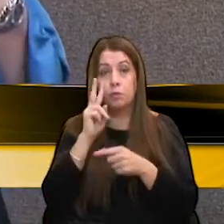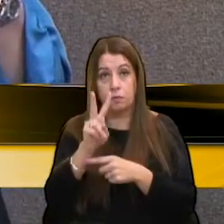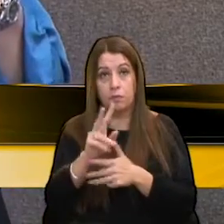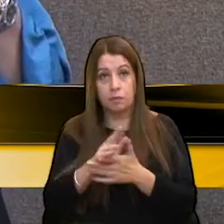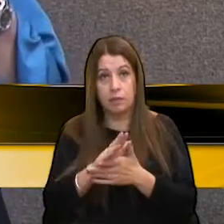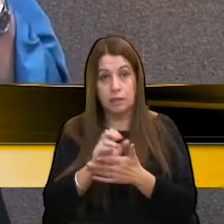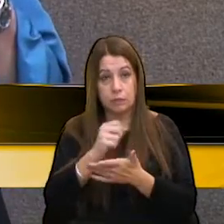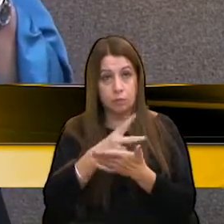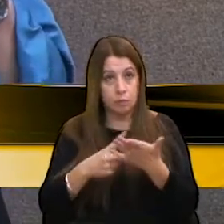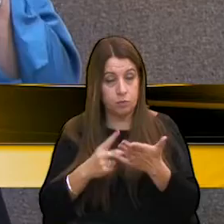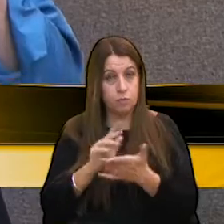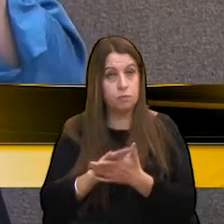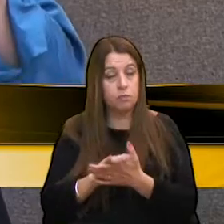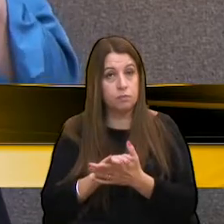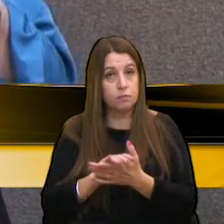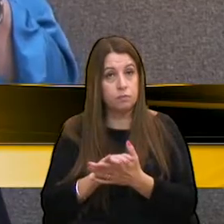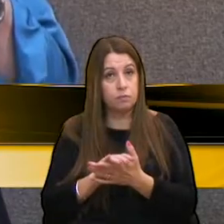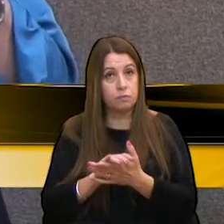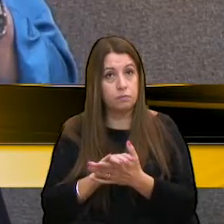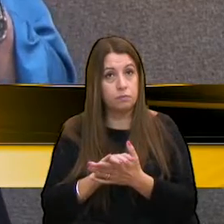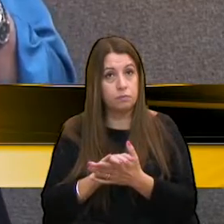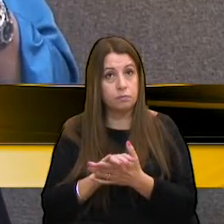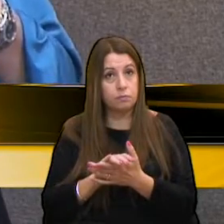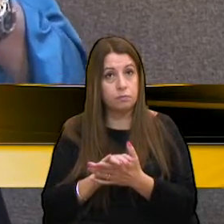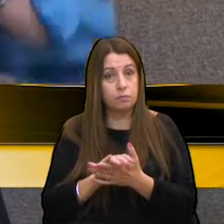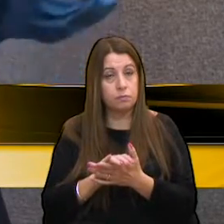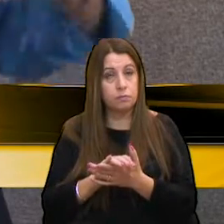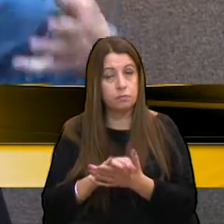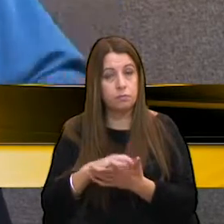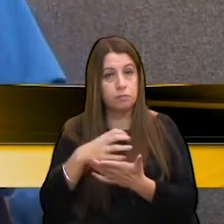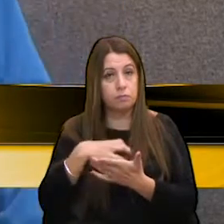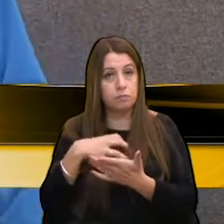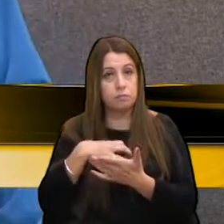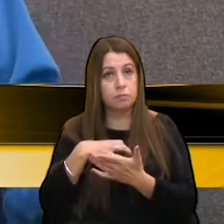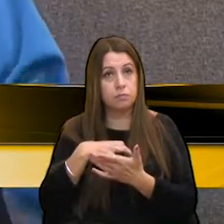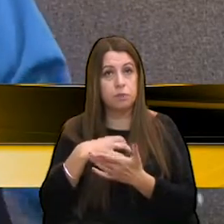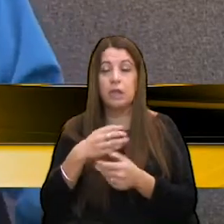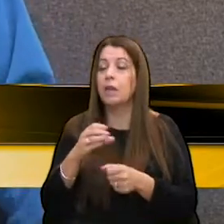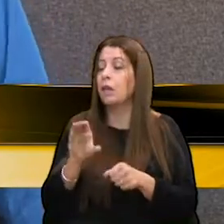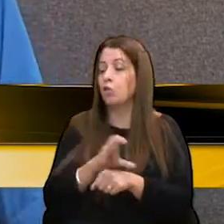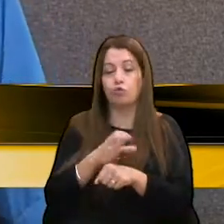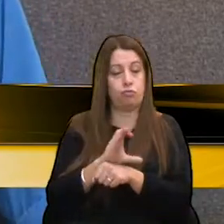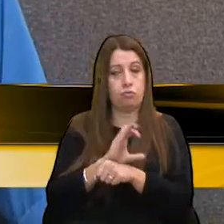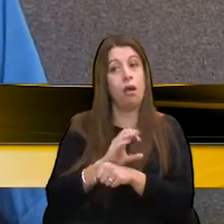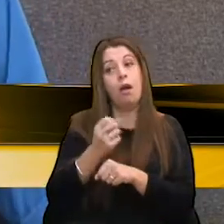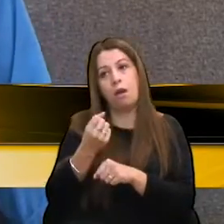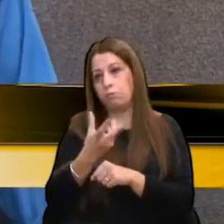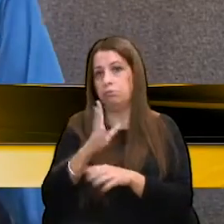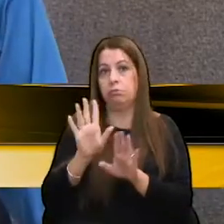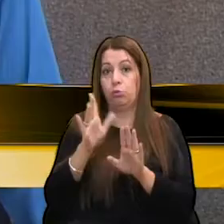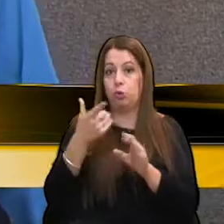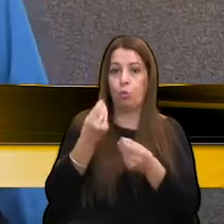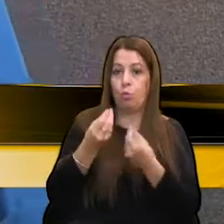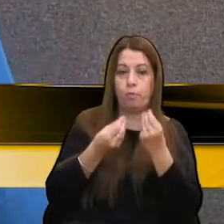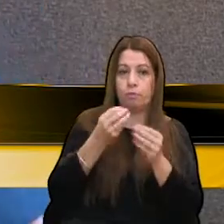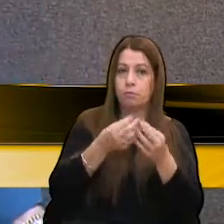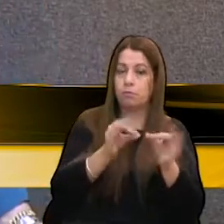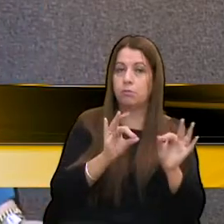que o projeto é, de fato, totalmente inconstitucional, aí não tem Cristo que salve,